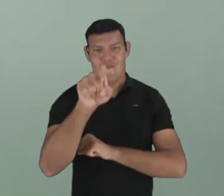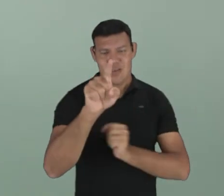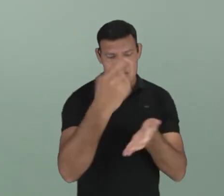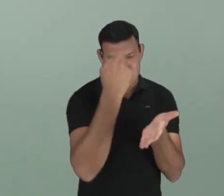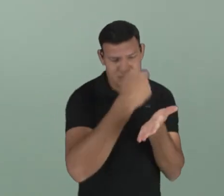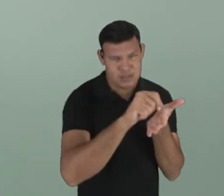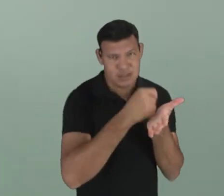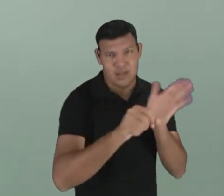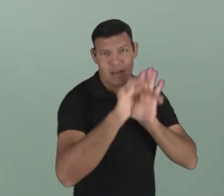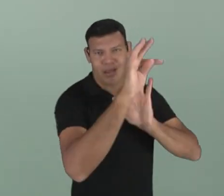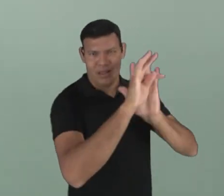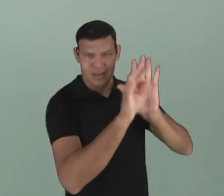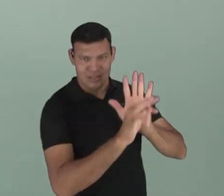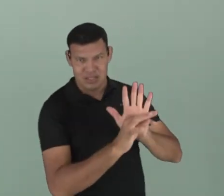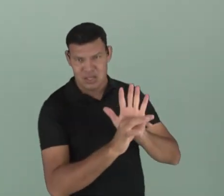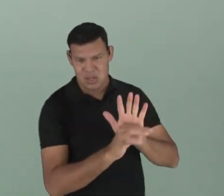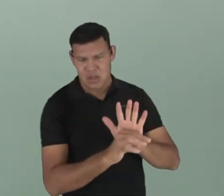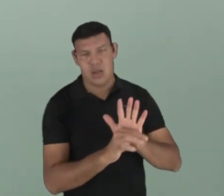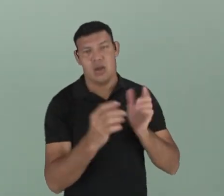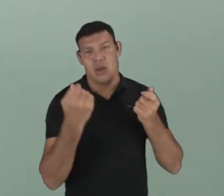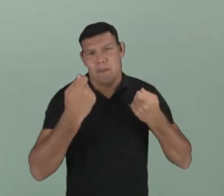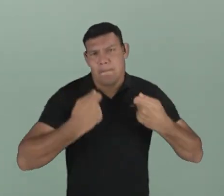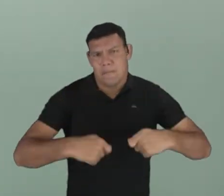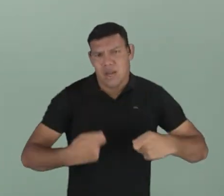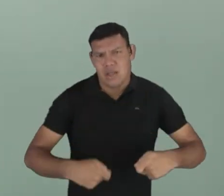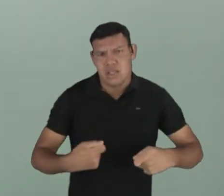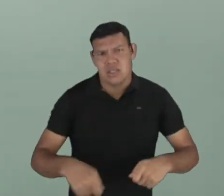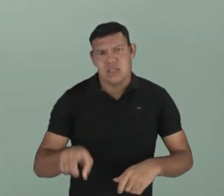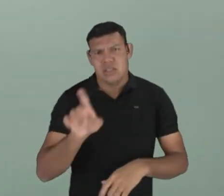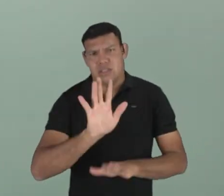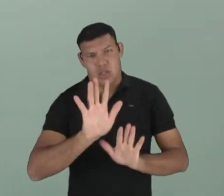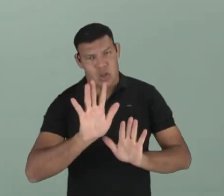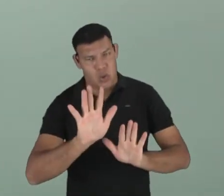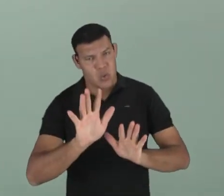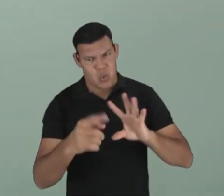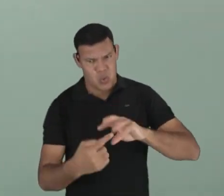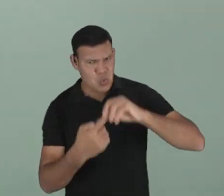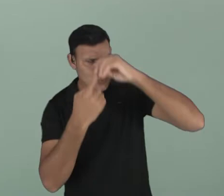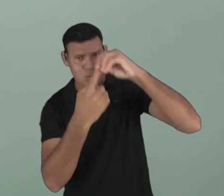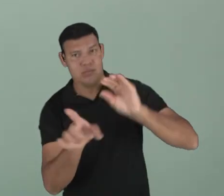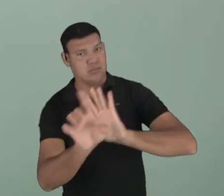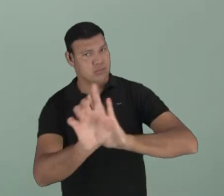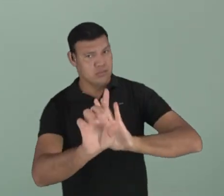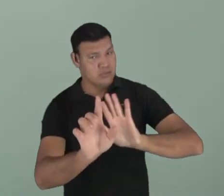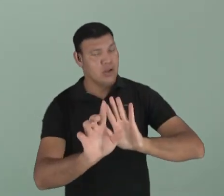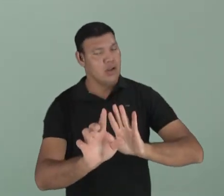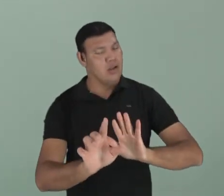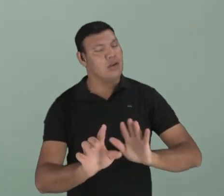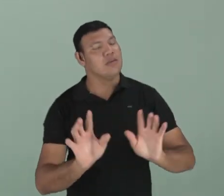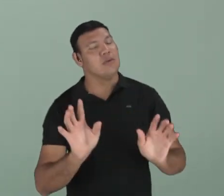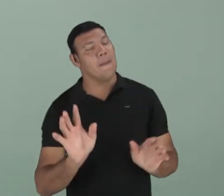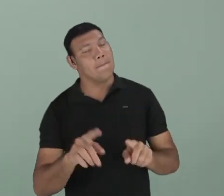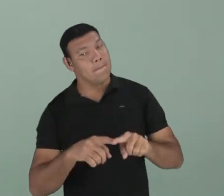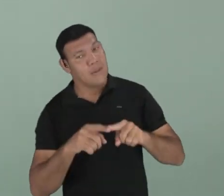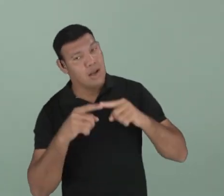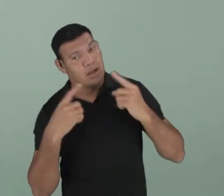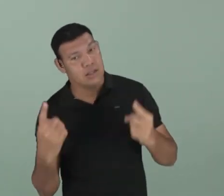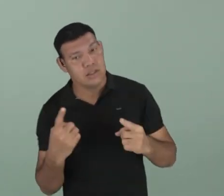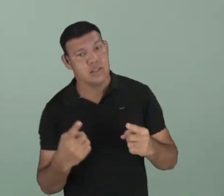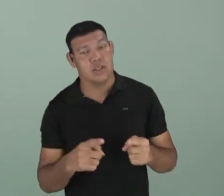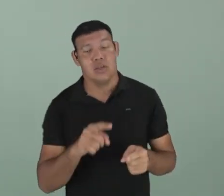é escrito, ele não necessariamente ele vai ser único.